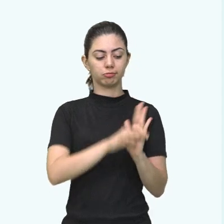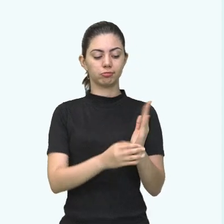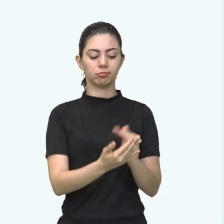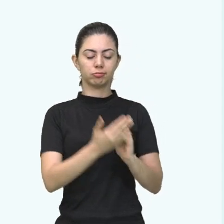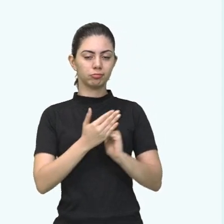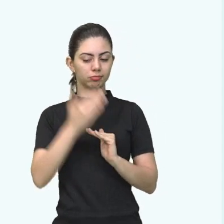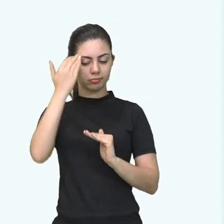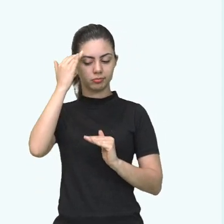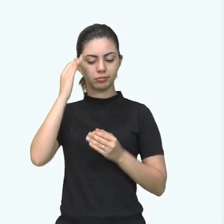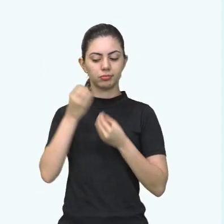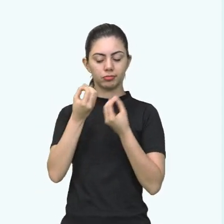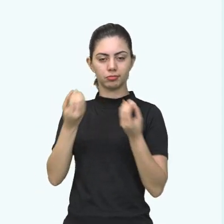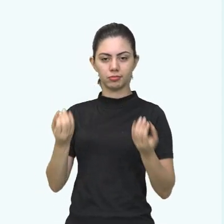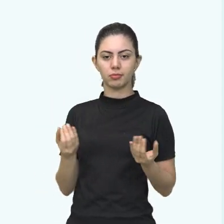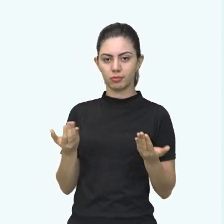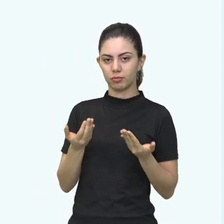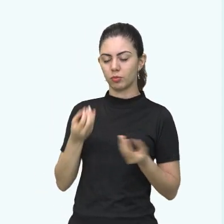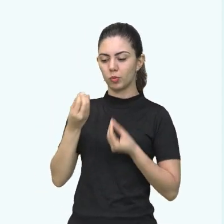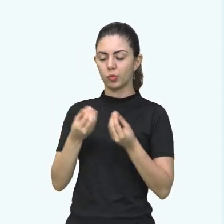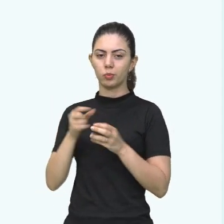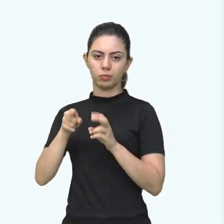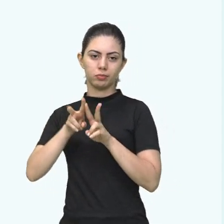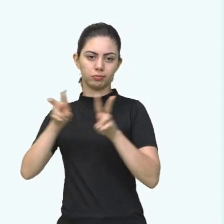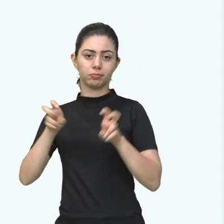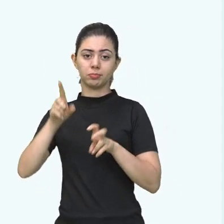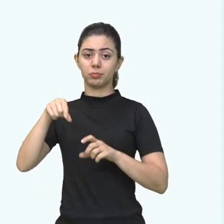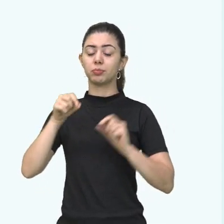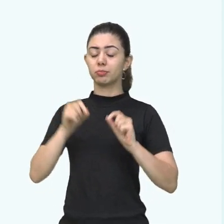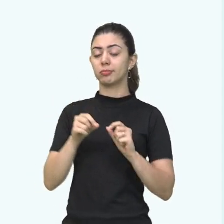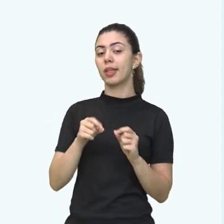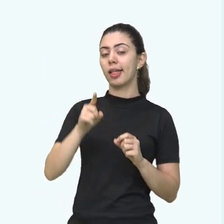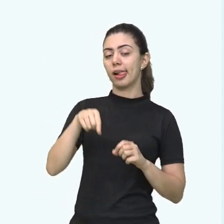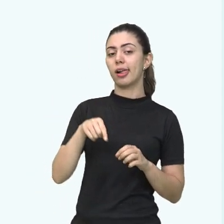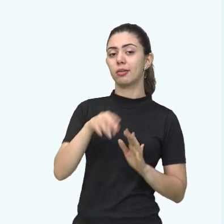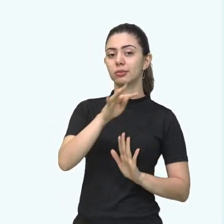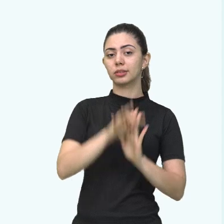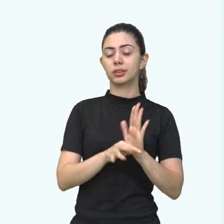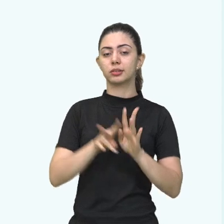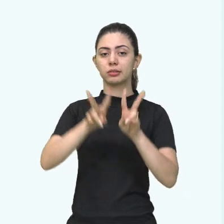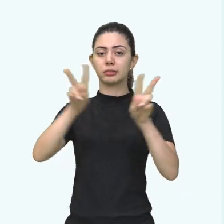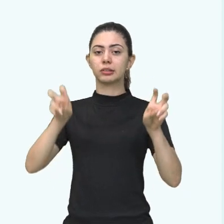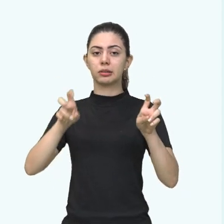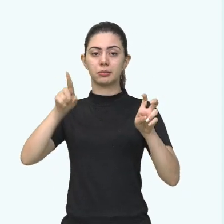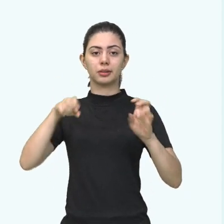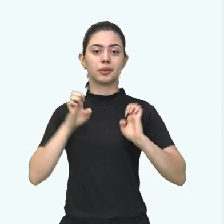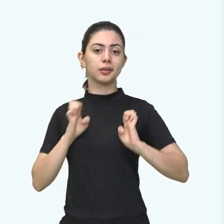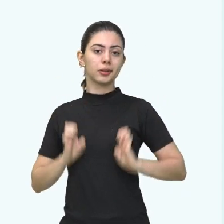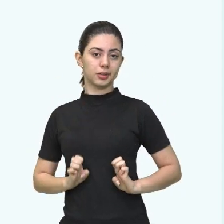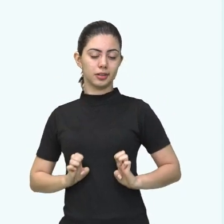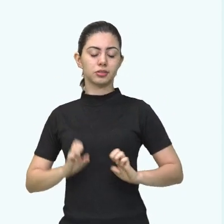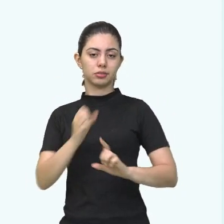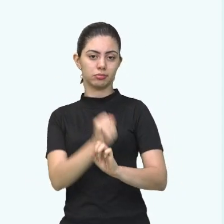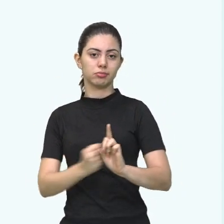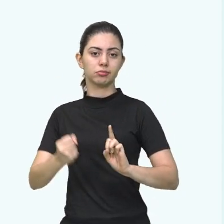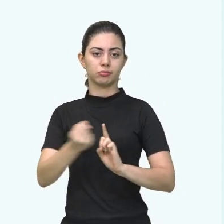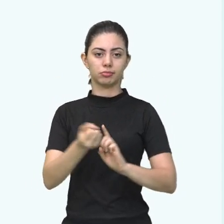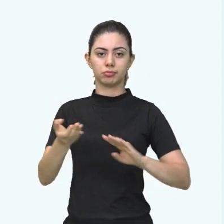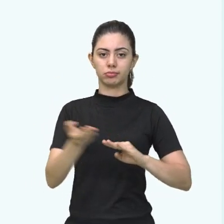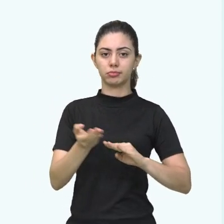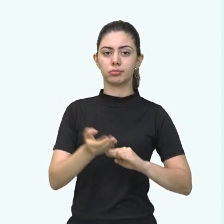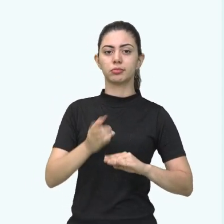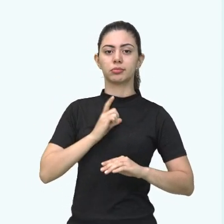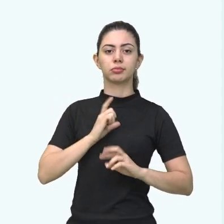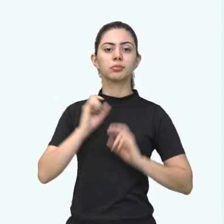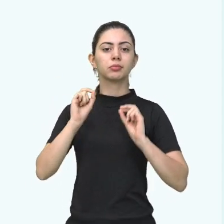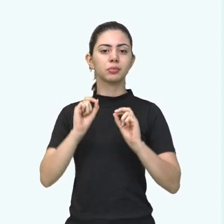texto. Então a gente tem um texto sobre ética. Na sociedade contemporânea, a ética, os direitos humanos e a cidadania representam